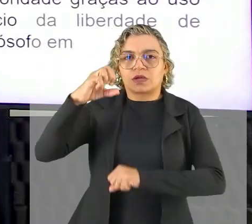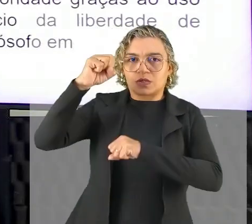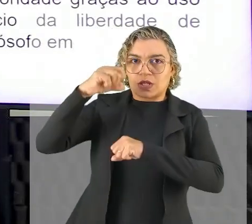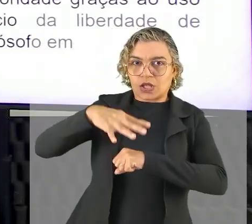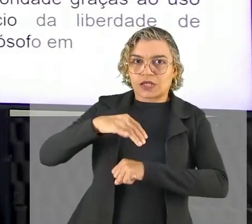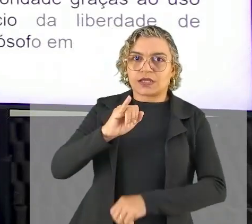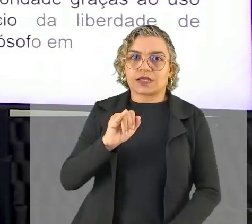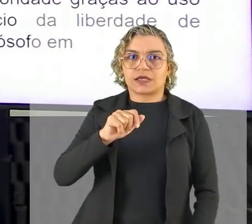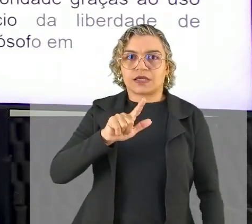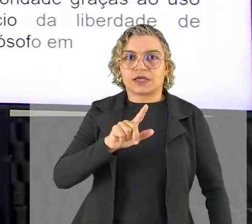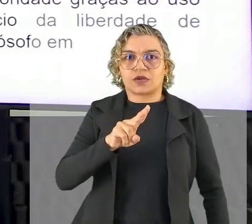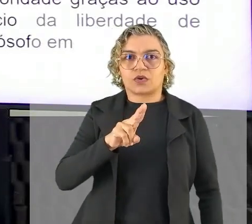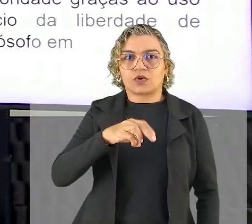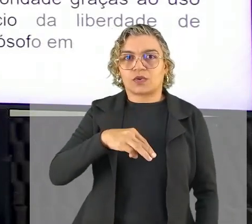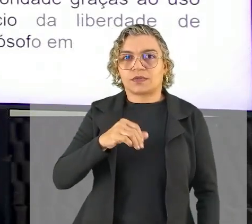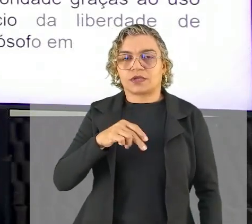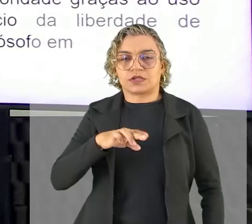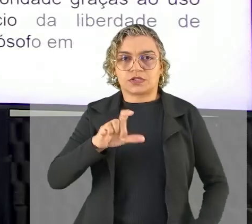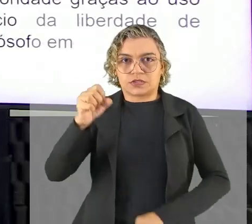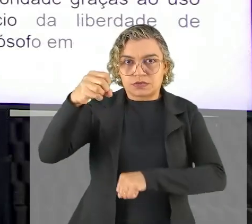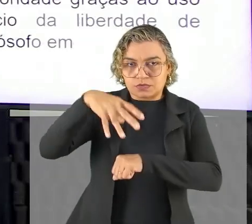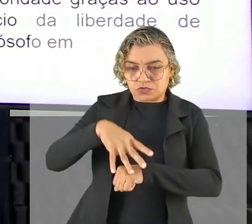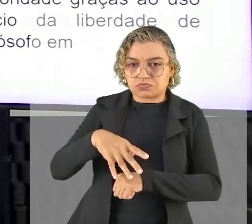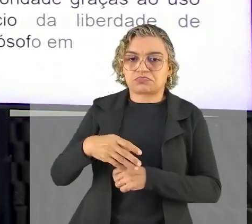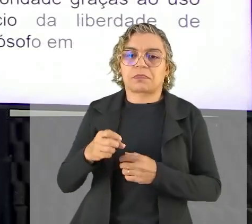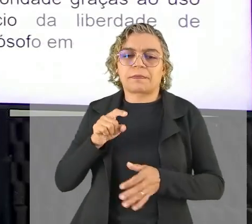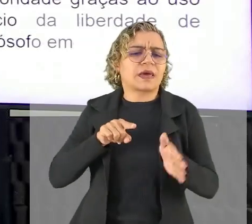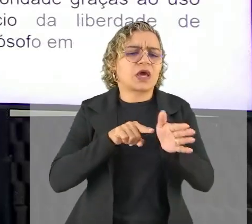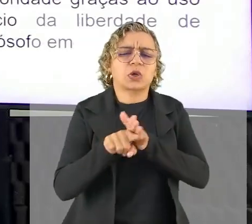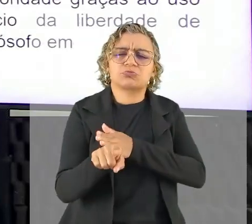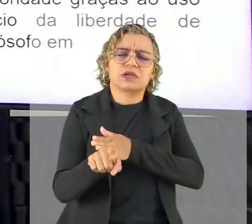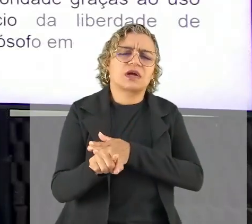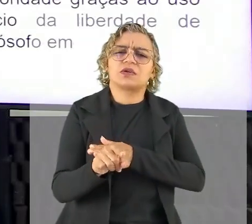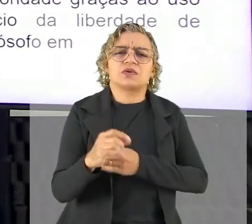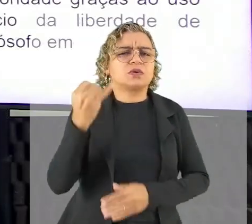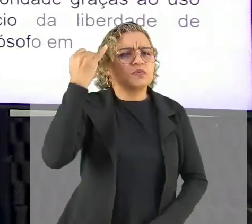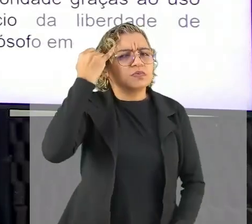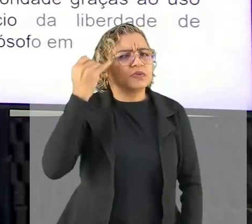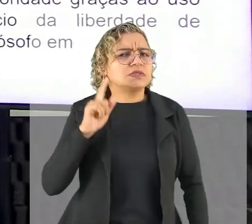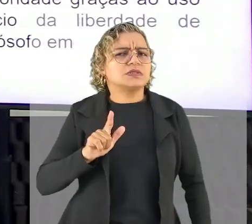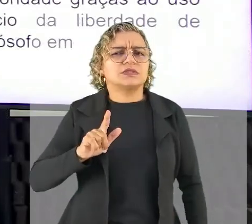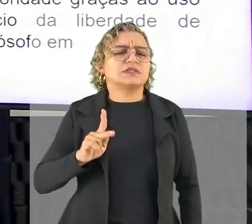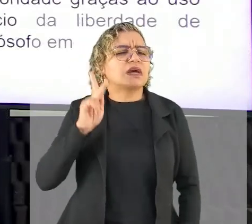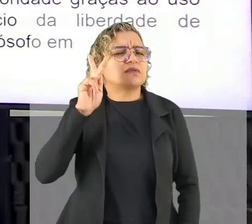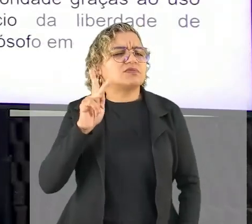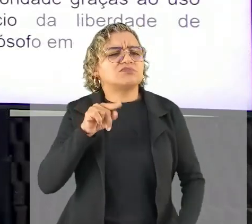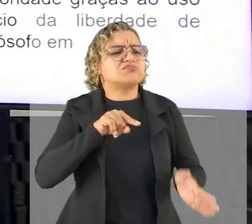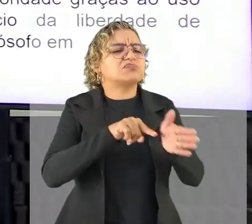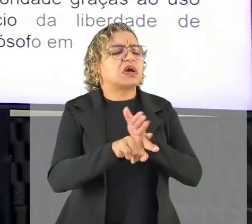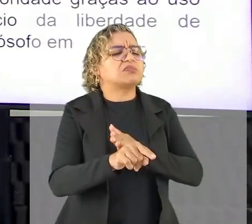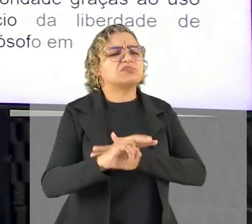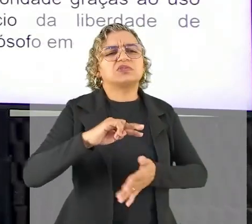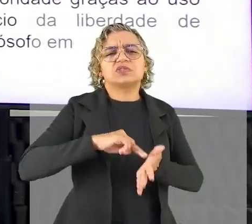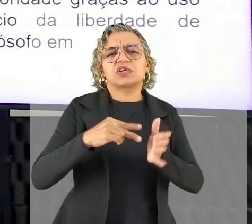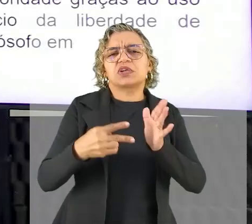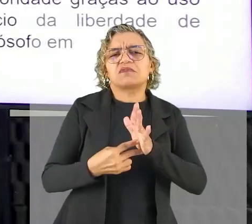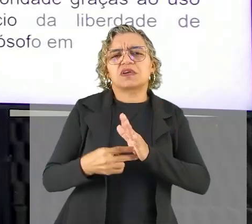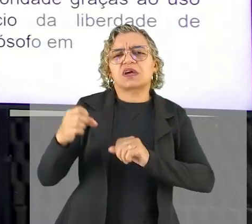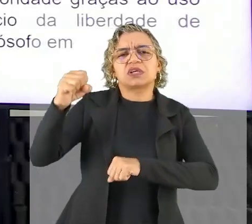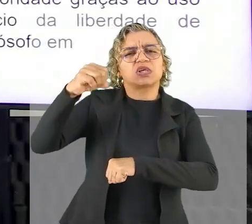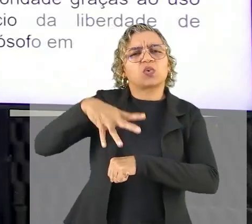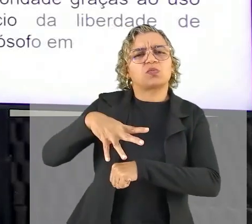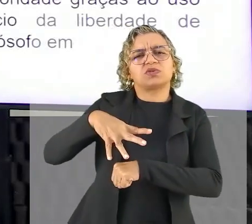iluminismo, perguntaram ao filósofo Kant o que seria esse movimento. Perguntaram para o Kant o que é iluminismo, o que é esse